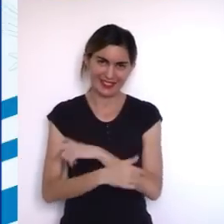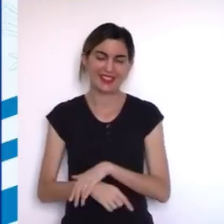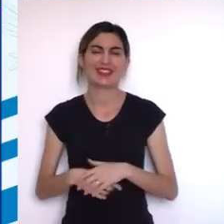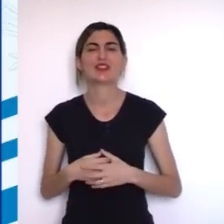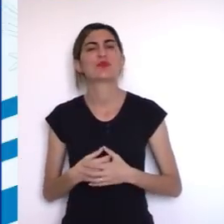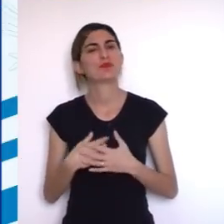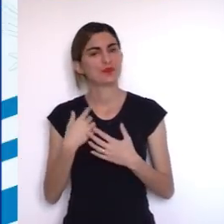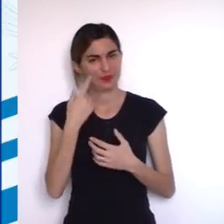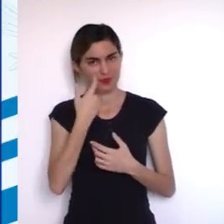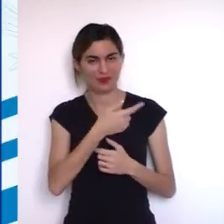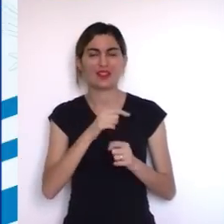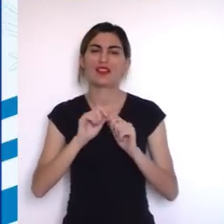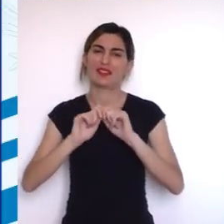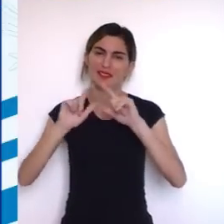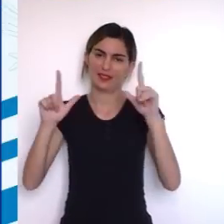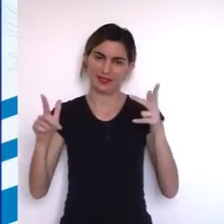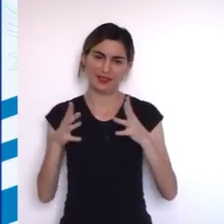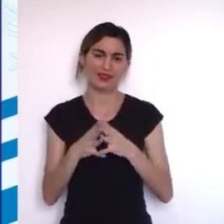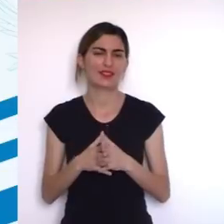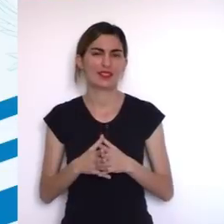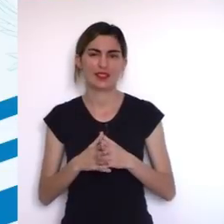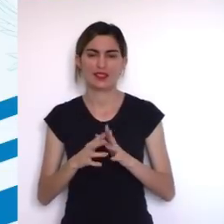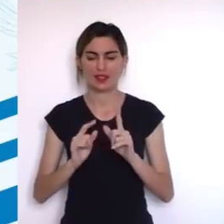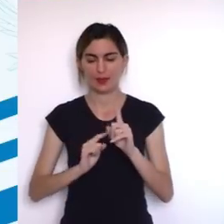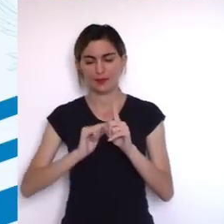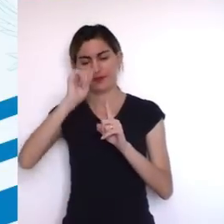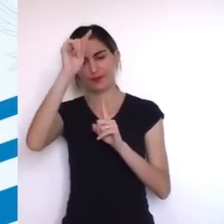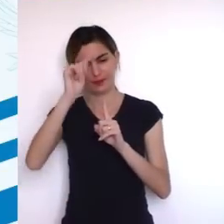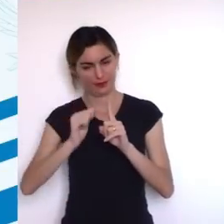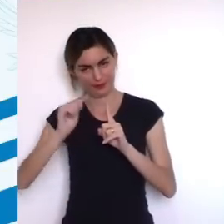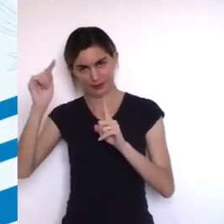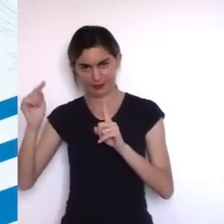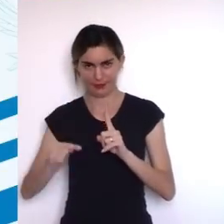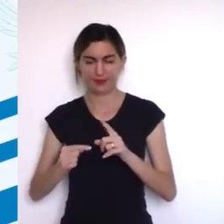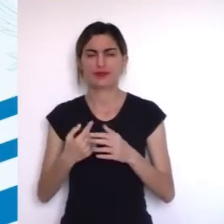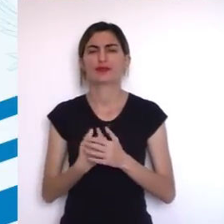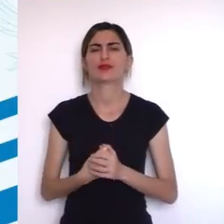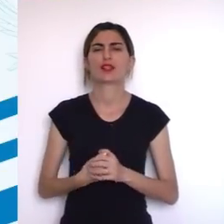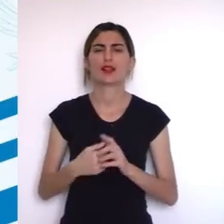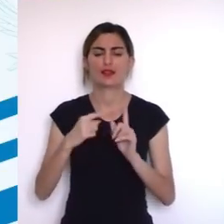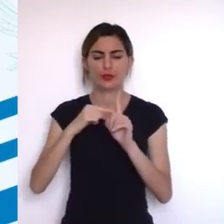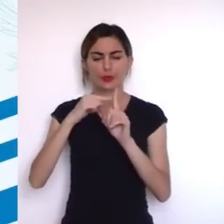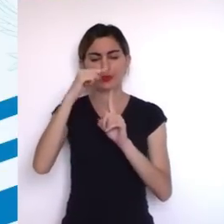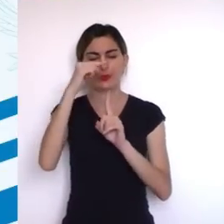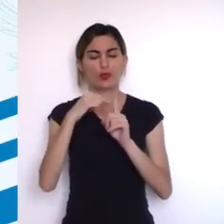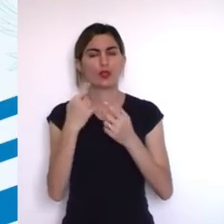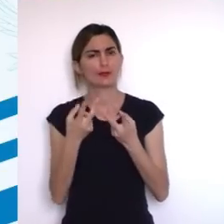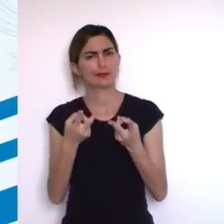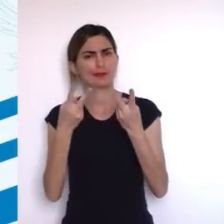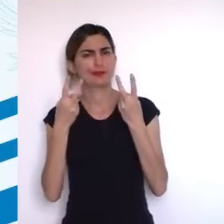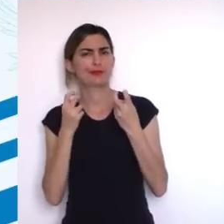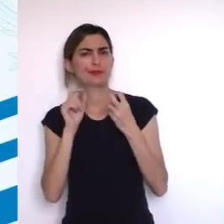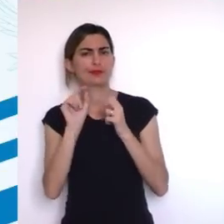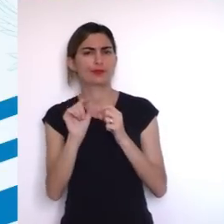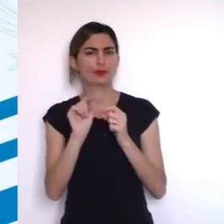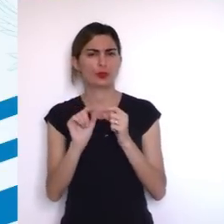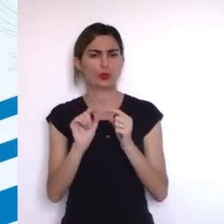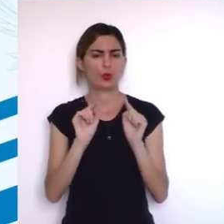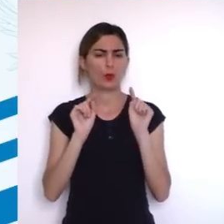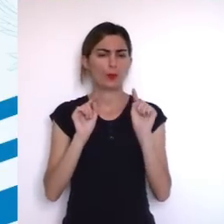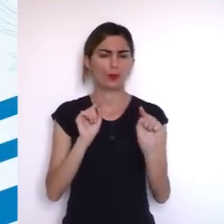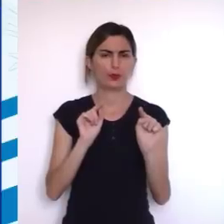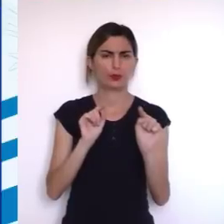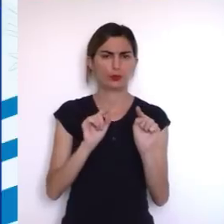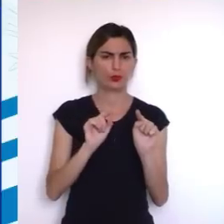Eles não são bonitinhos, mas a imagem está aí. Na escala termométrica, a gente pode observar a questão